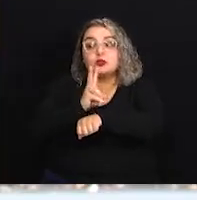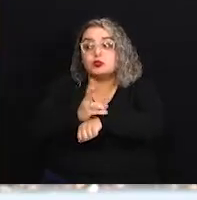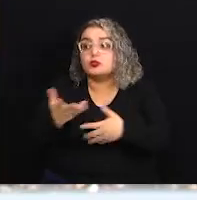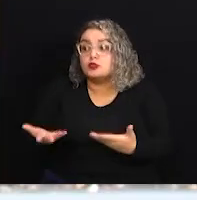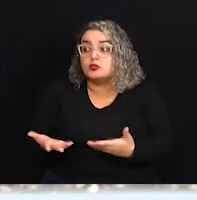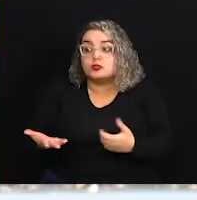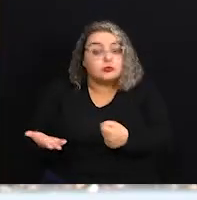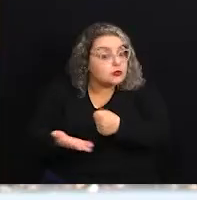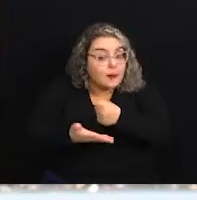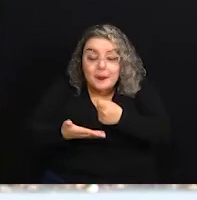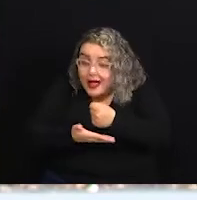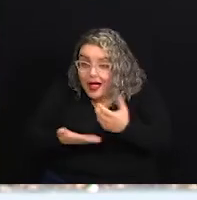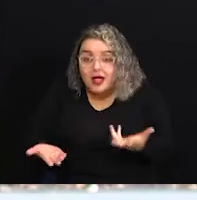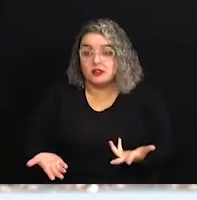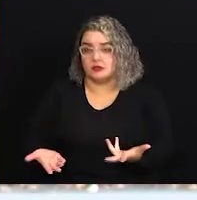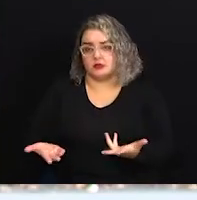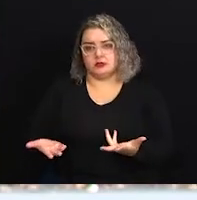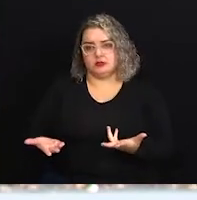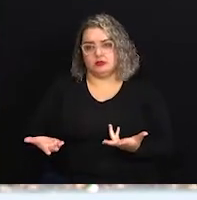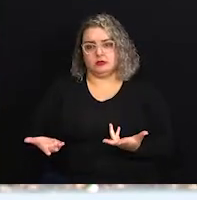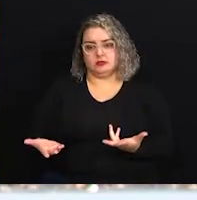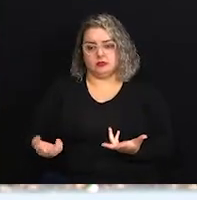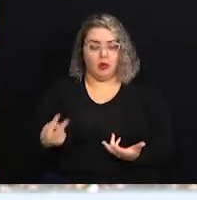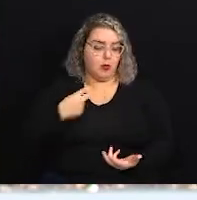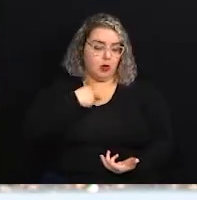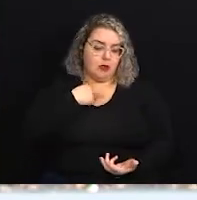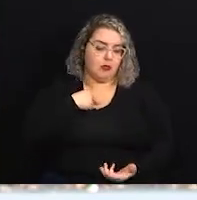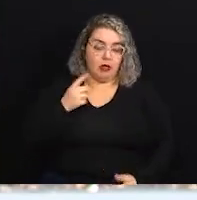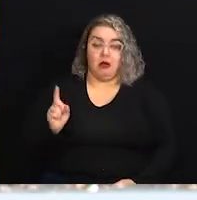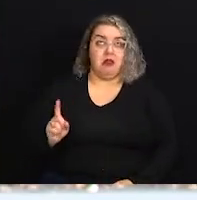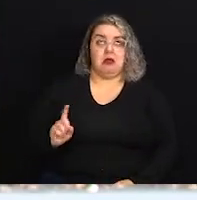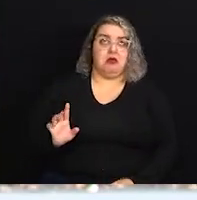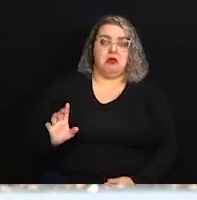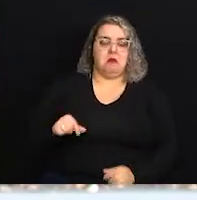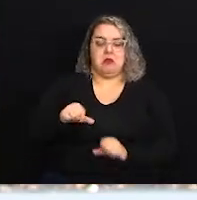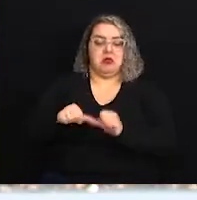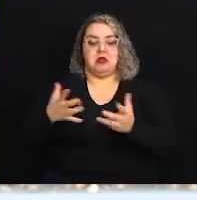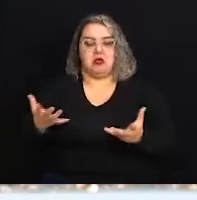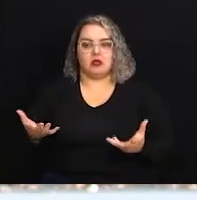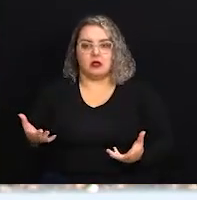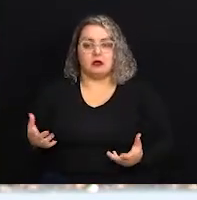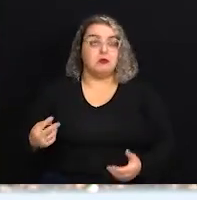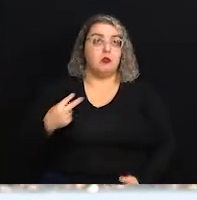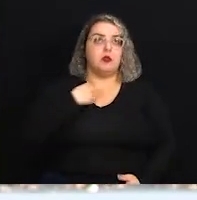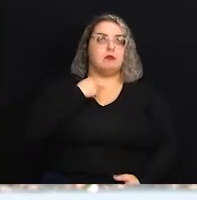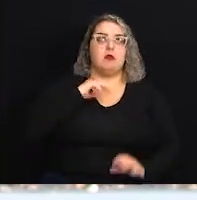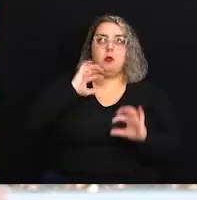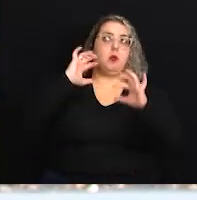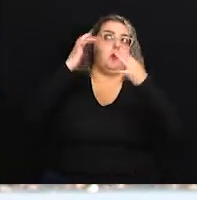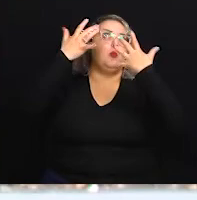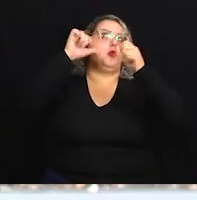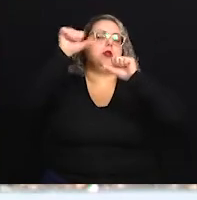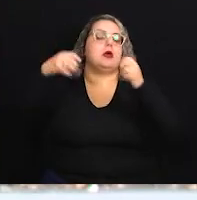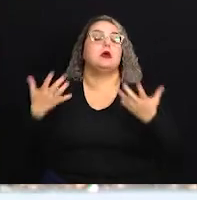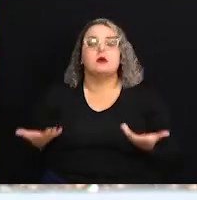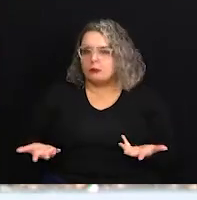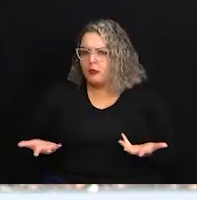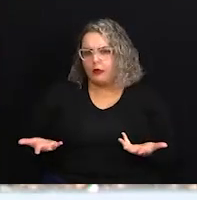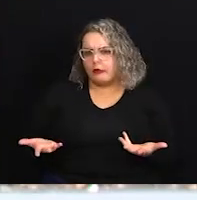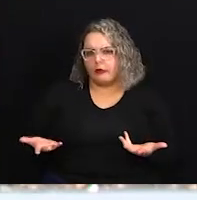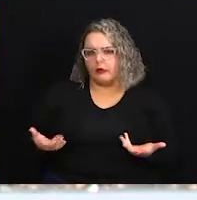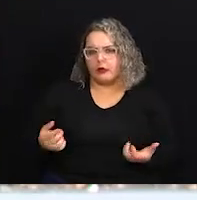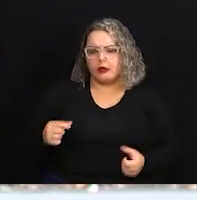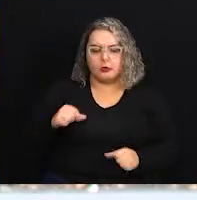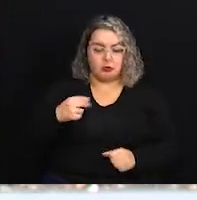ser preservado. Isso é fundamental. Nós não podemos negar a questão das mudanças climáticas, nós não podemos negar